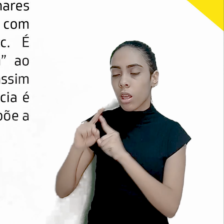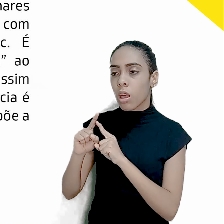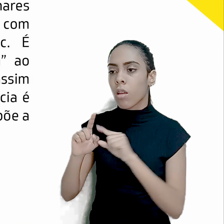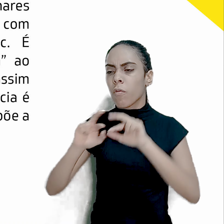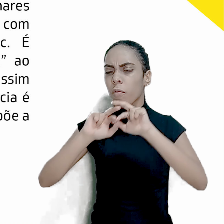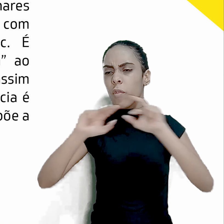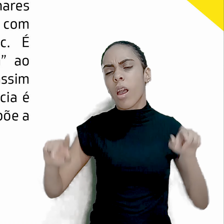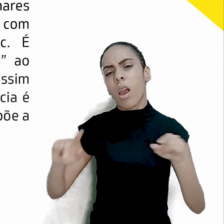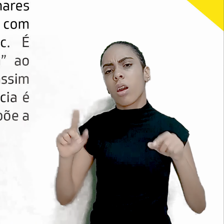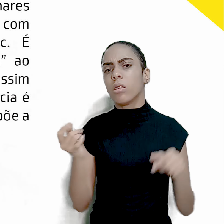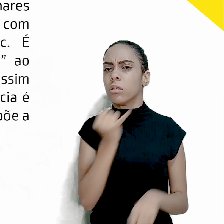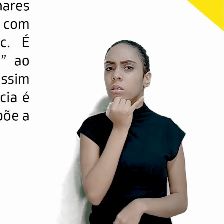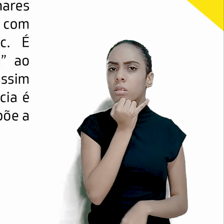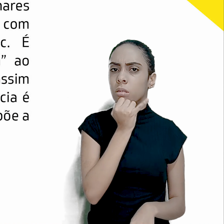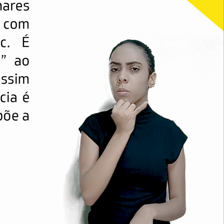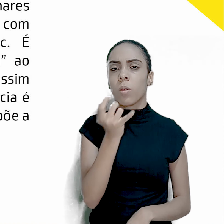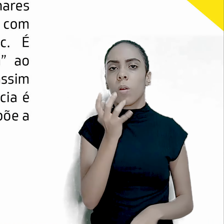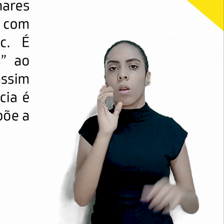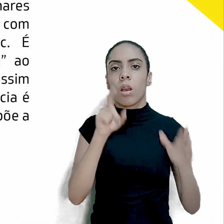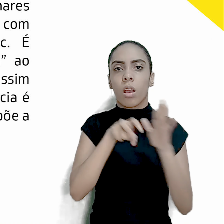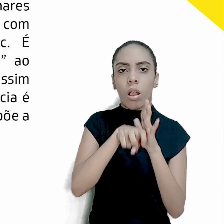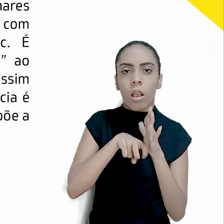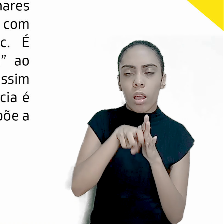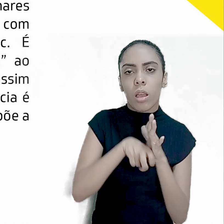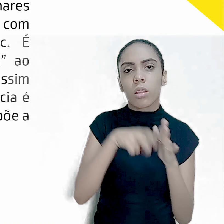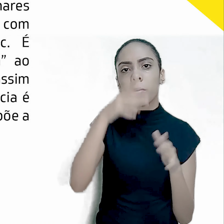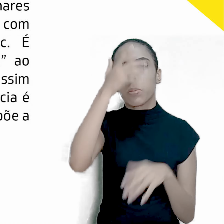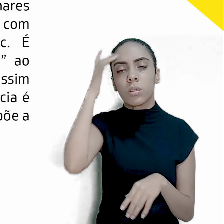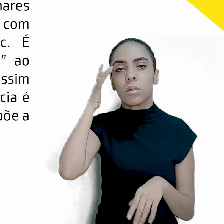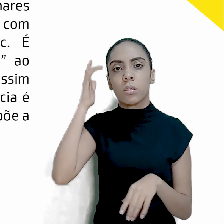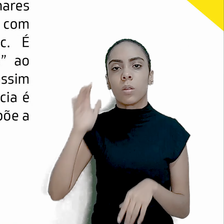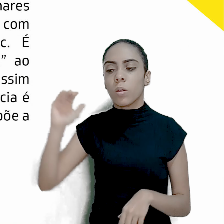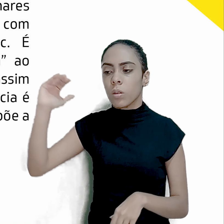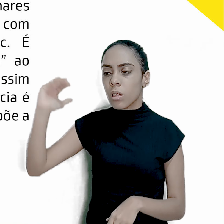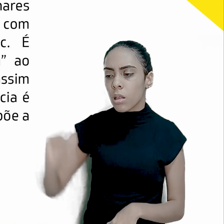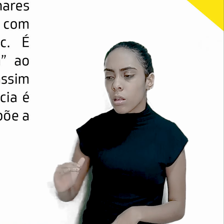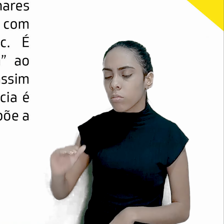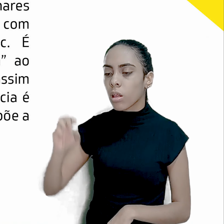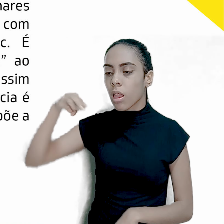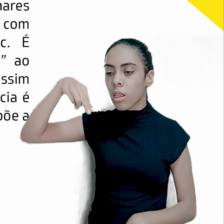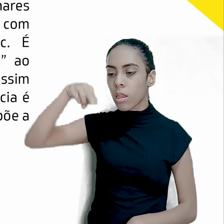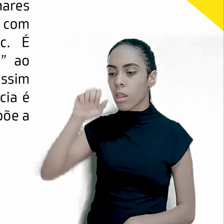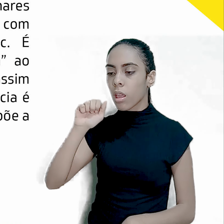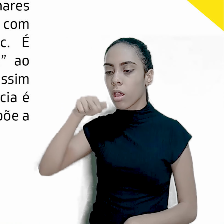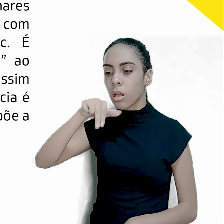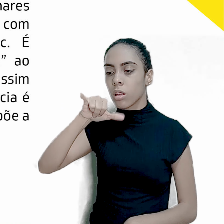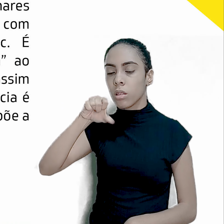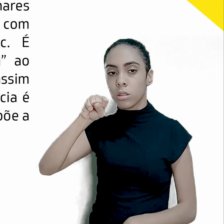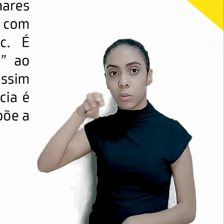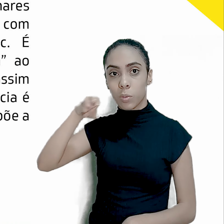Cadeirante, pessoa com hemiparesia, pessoa com nanismo e etc É importante lembrar